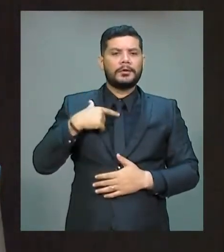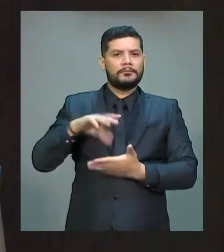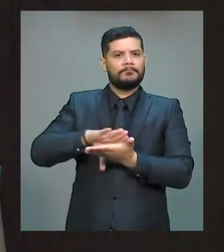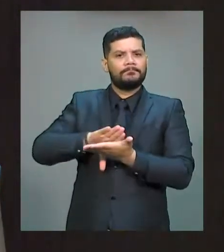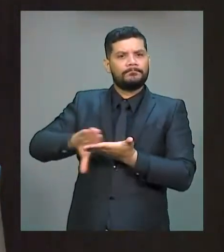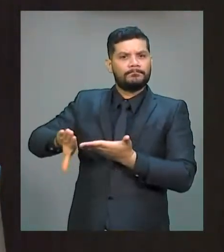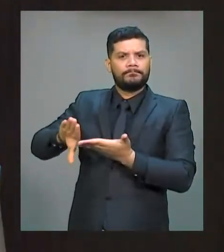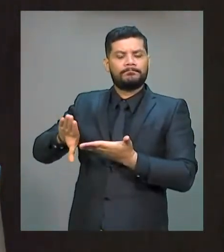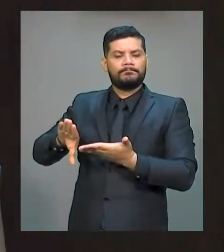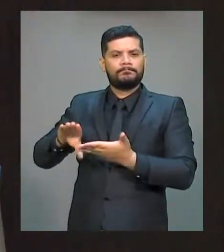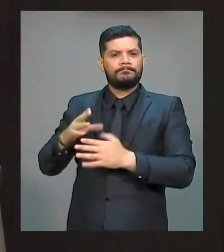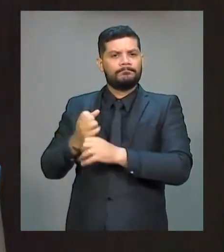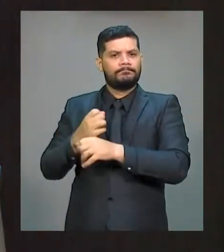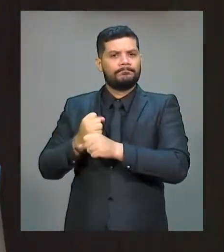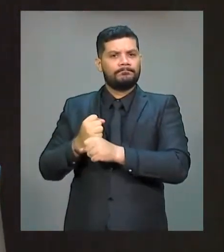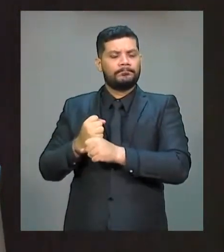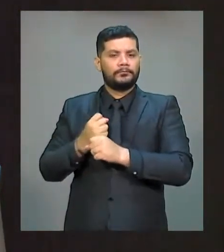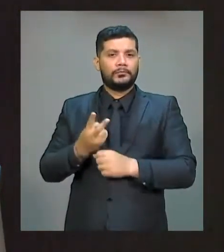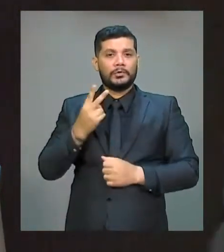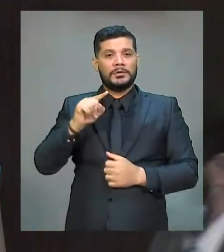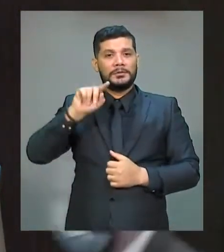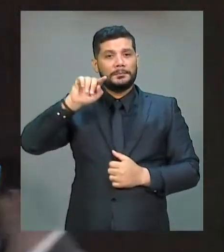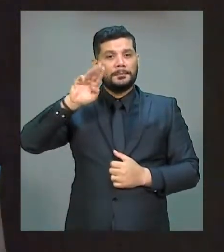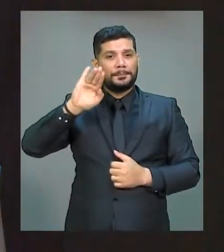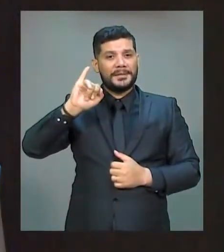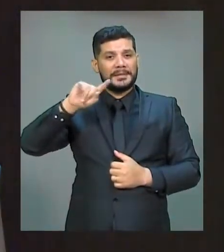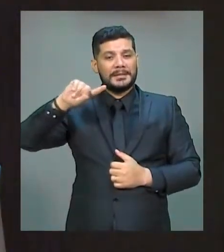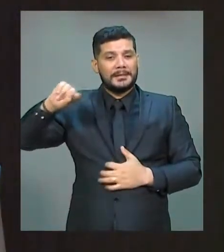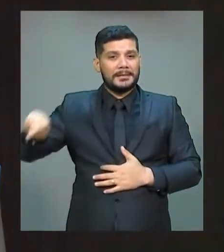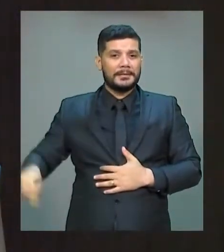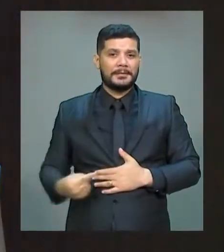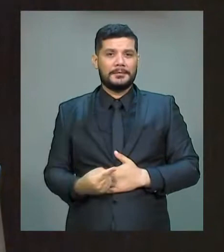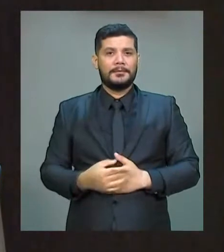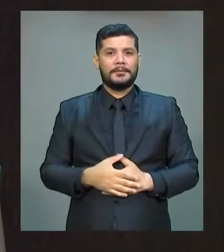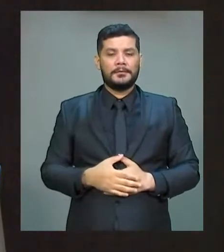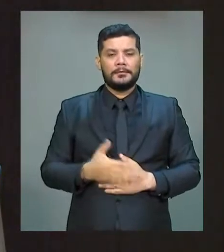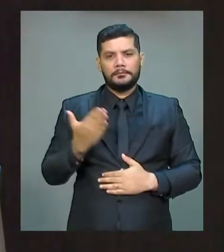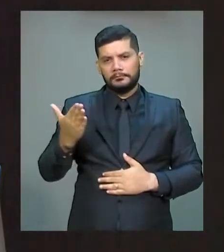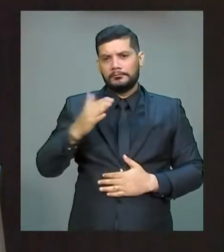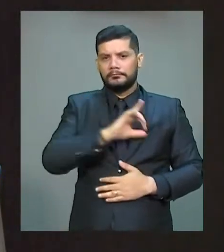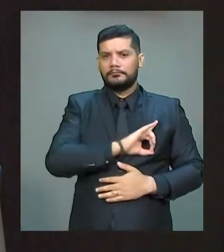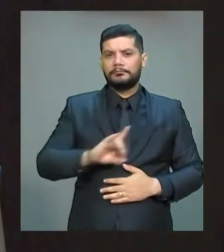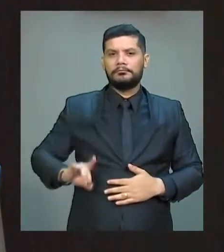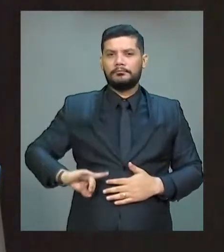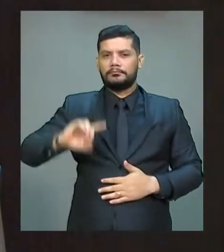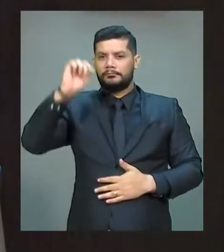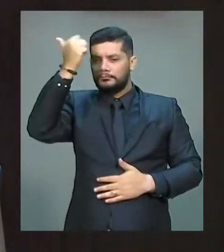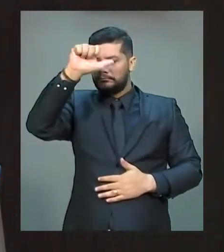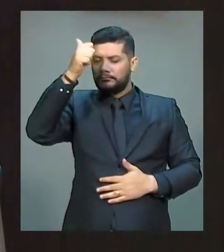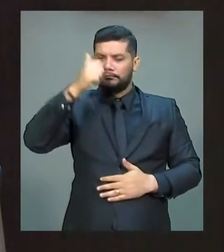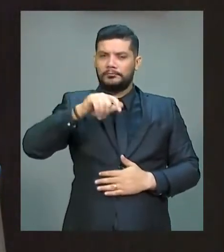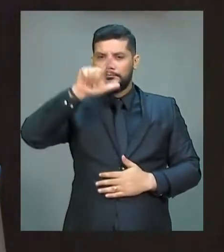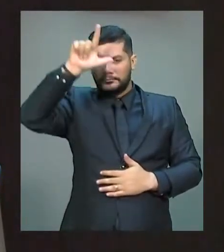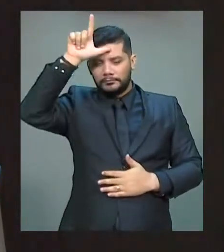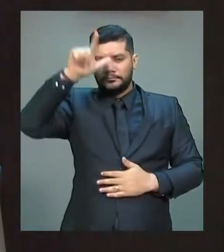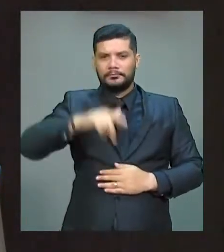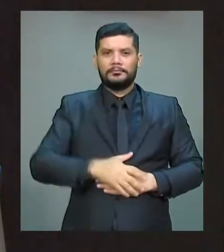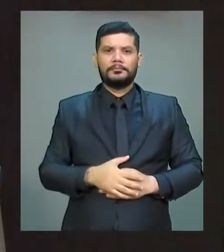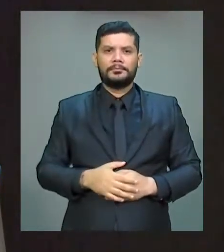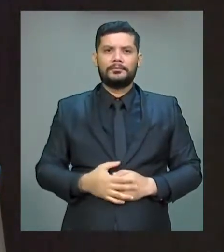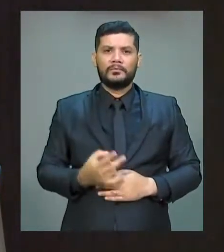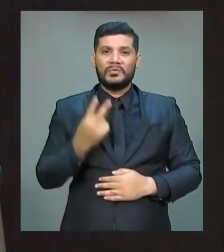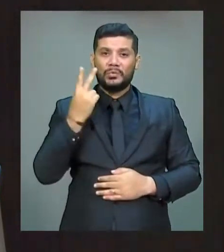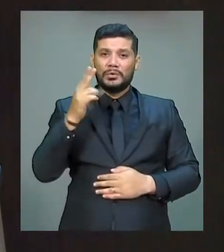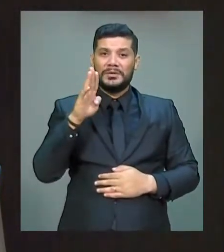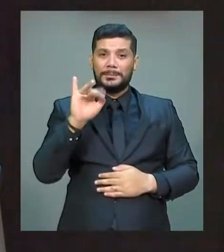2 bilhões de reais. Deputado Júlio, deputado líder do governo. 2 bilhões